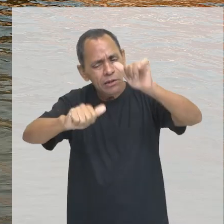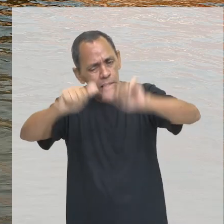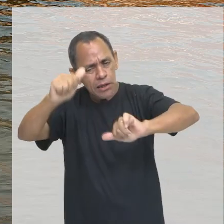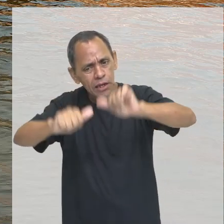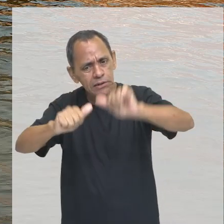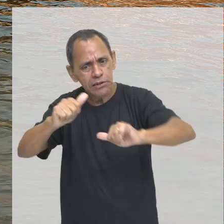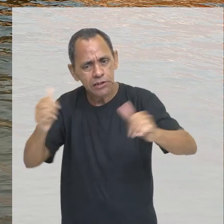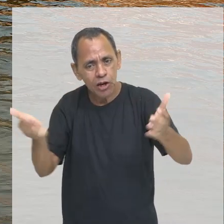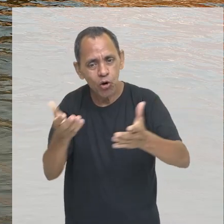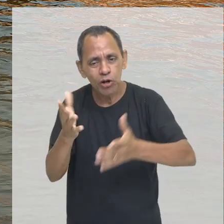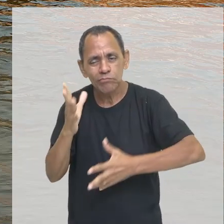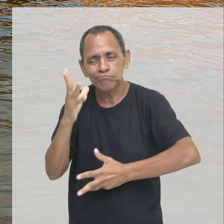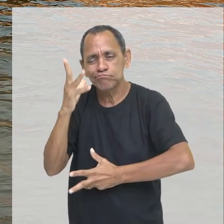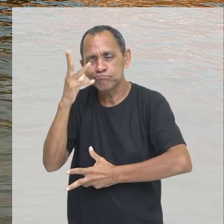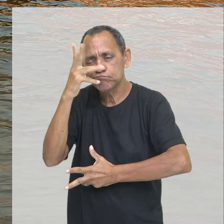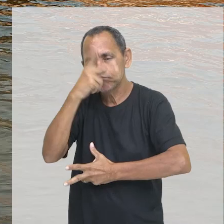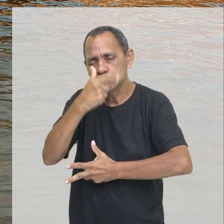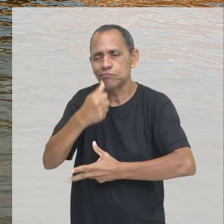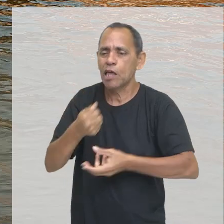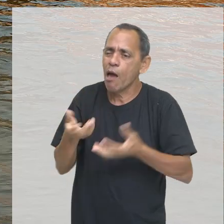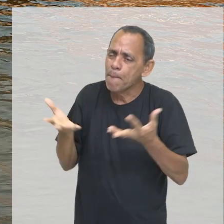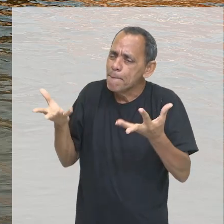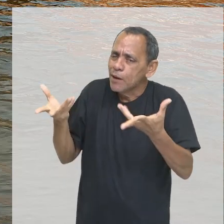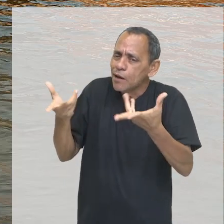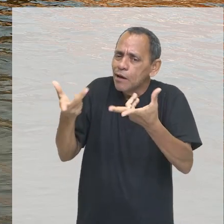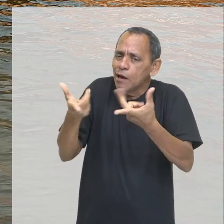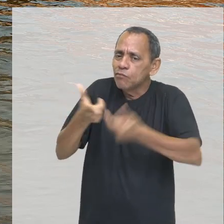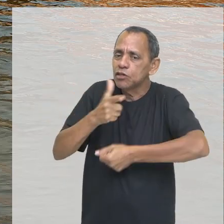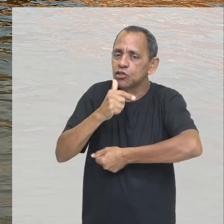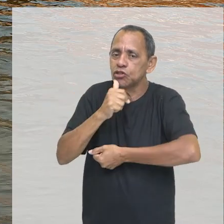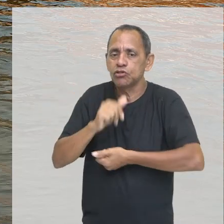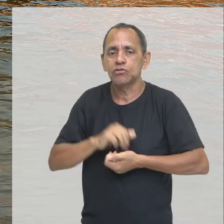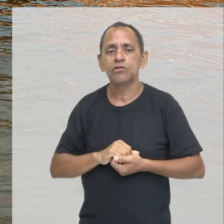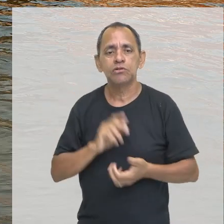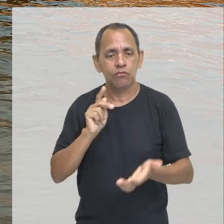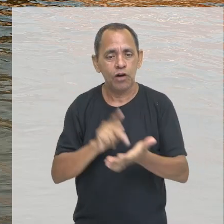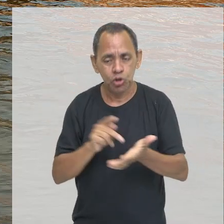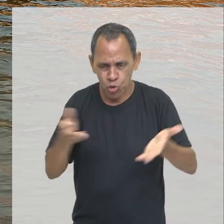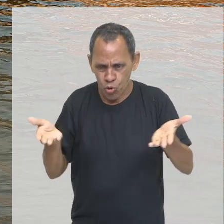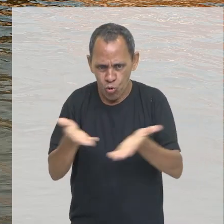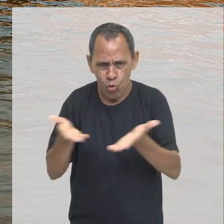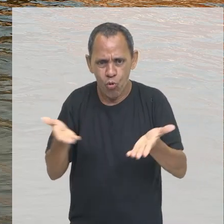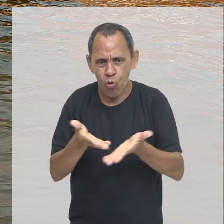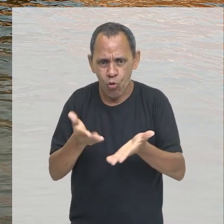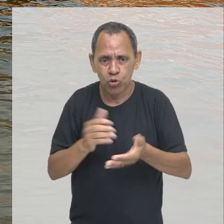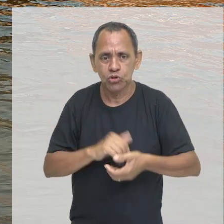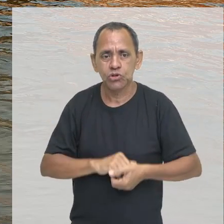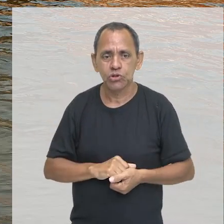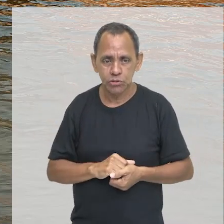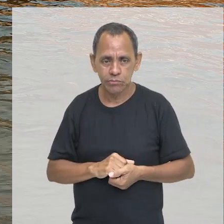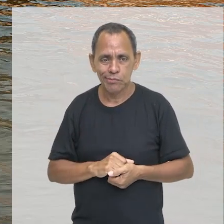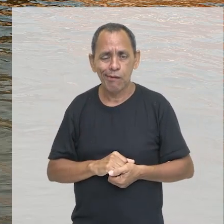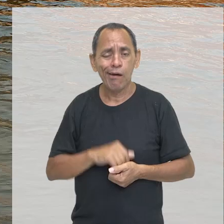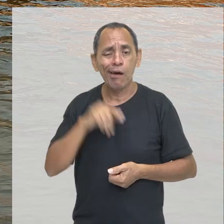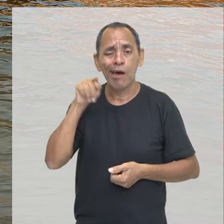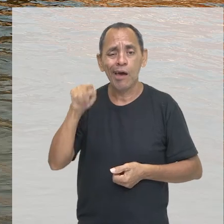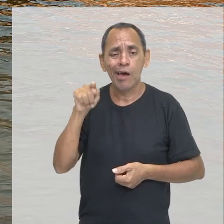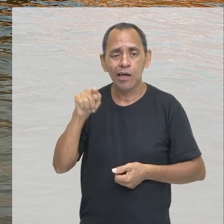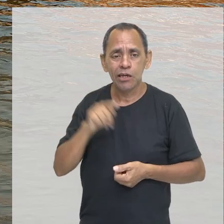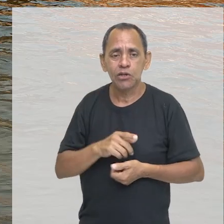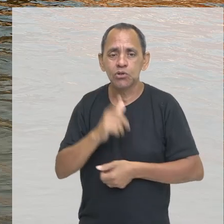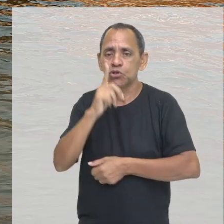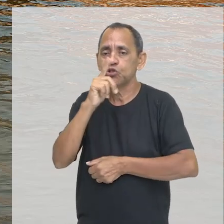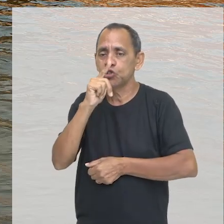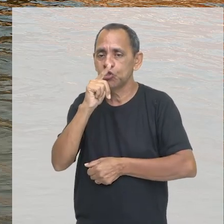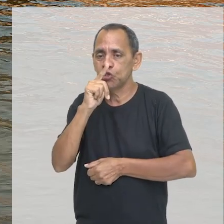analisando, né, a beleza desse rio. Apesar de que, hoje em dia, ele é considerado, né, um dos